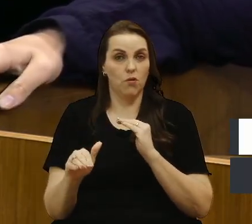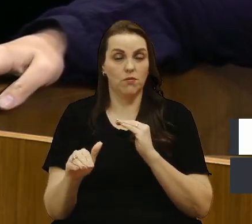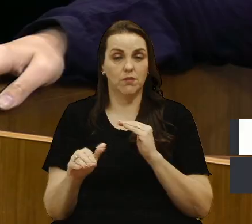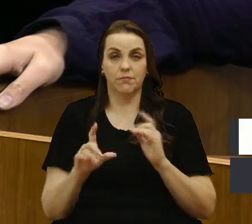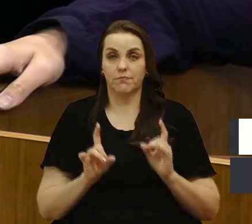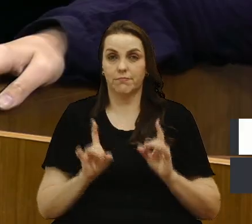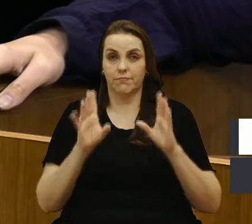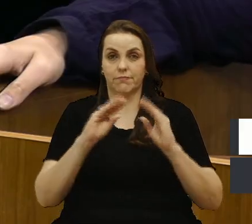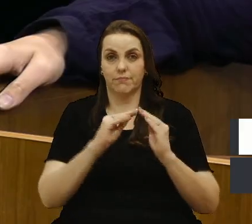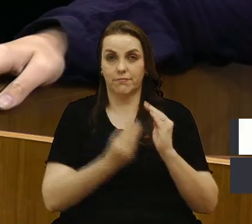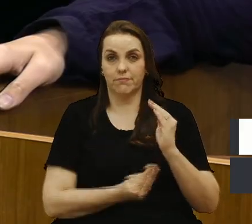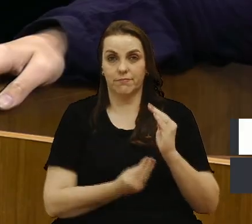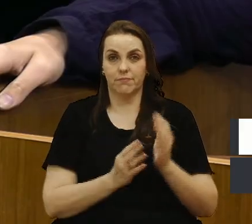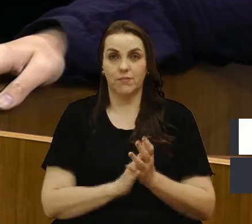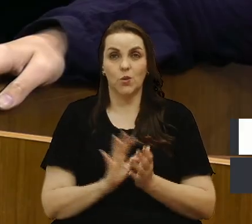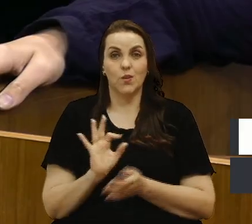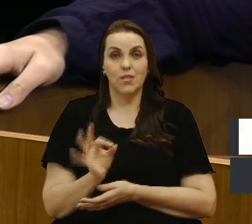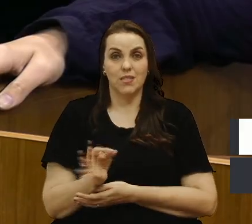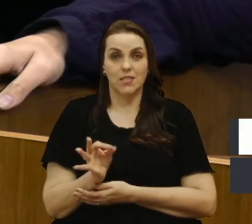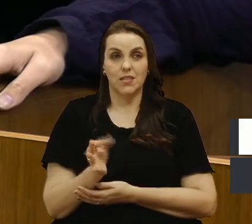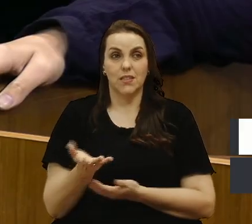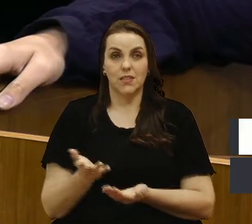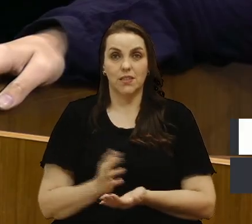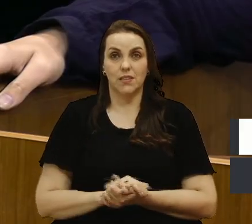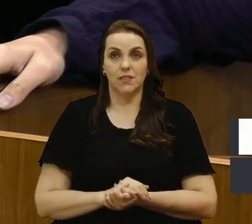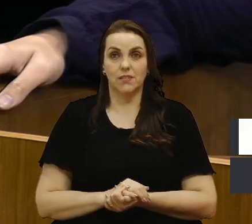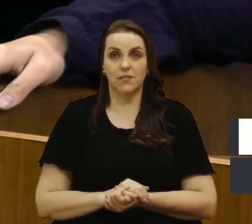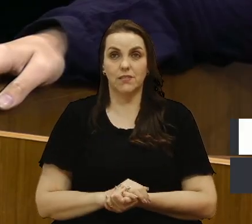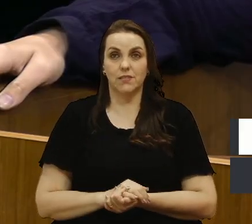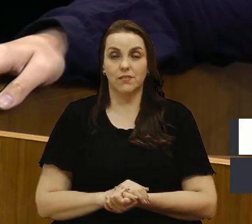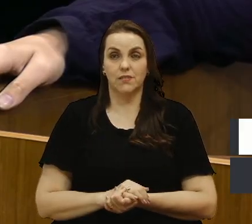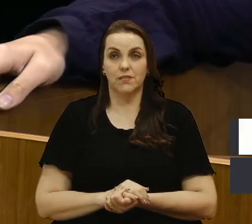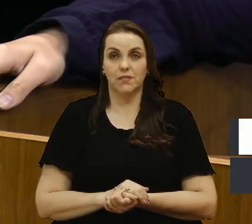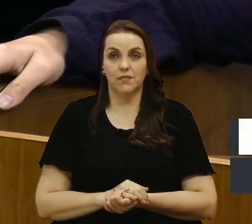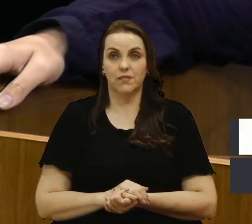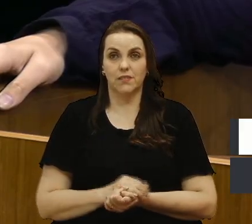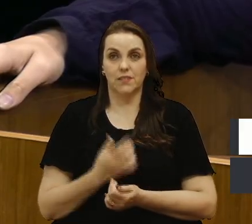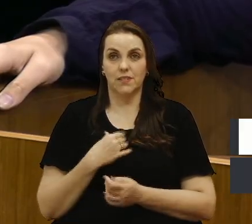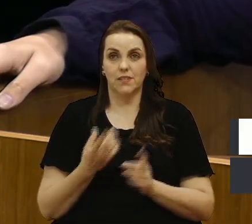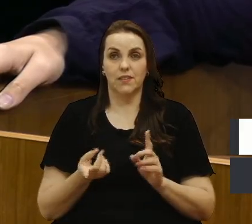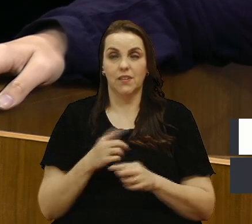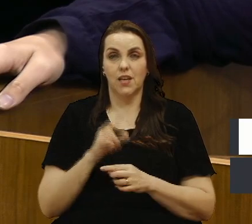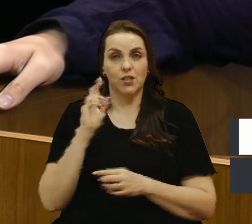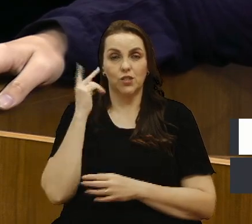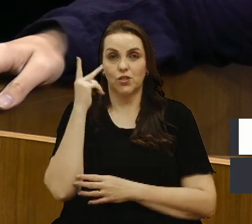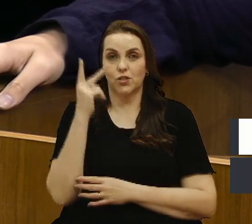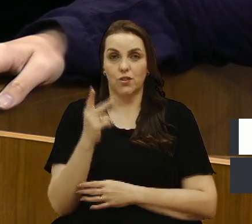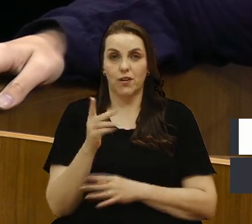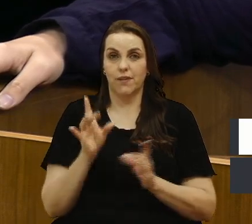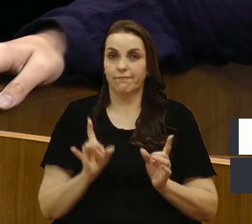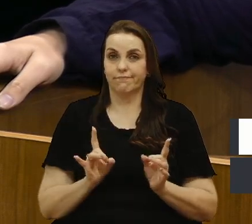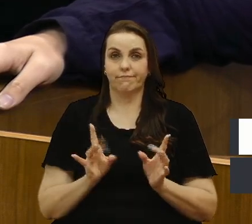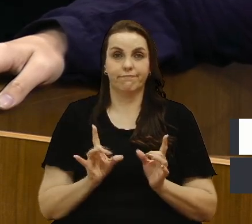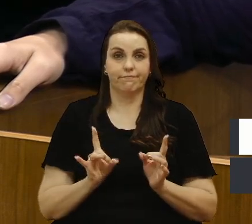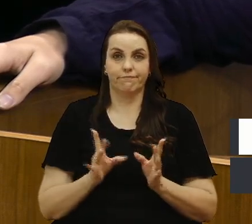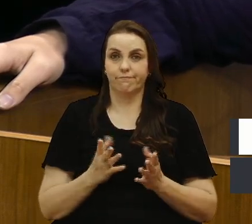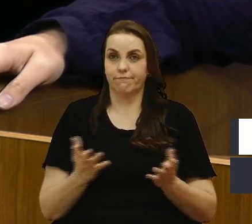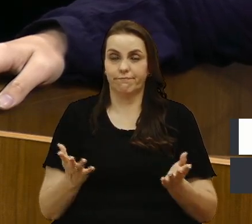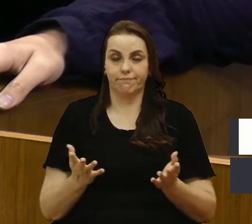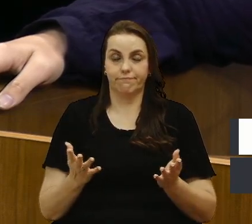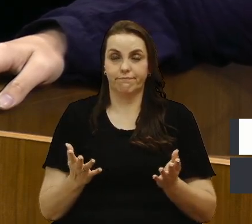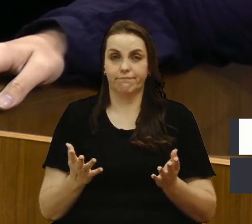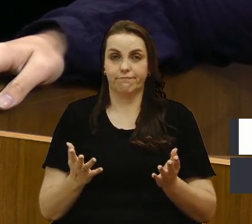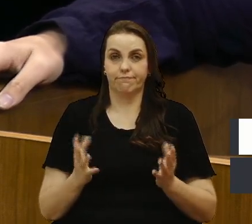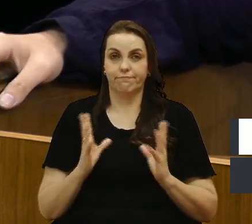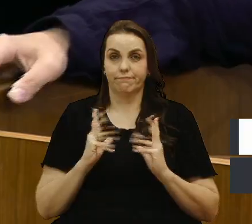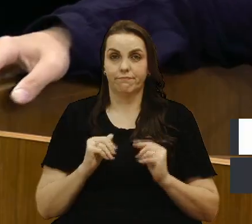certeza que os meus candidatos serão contrários a essa história de vender o